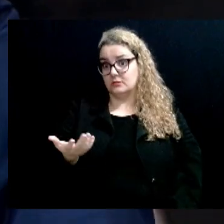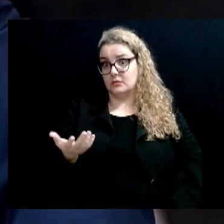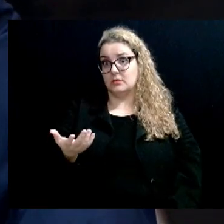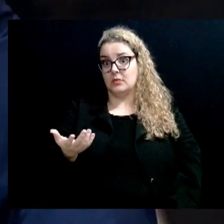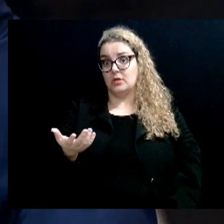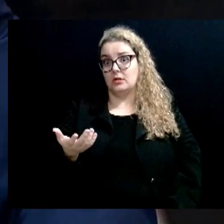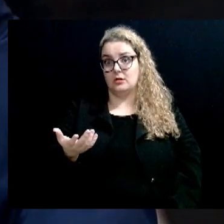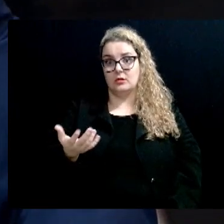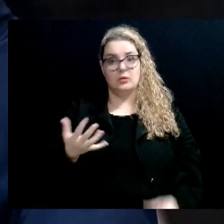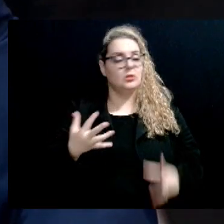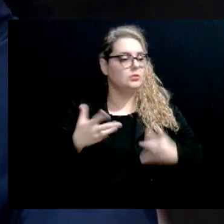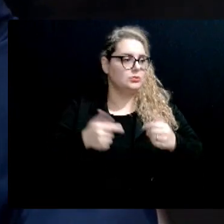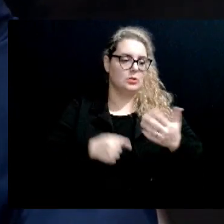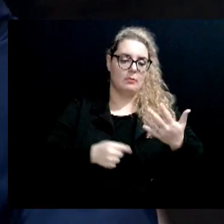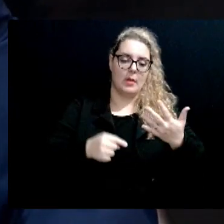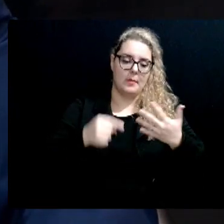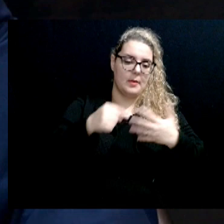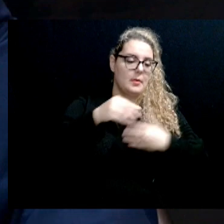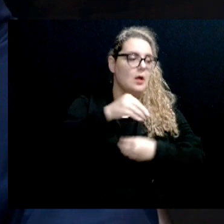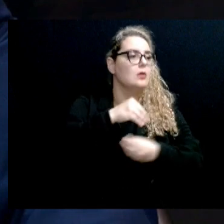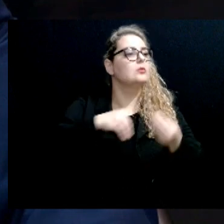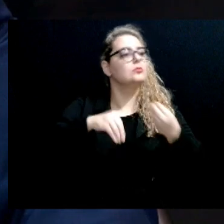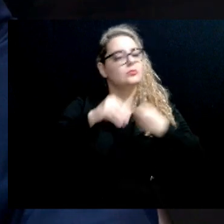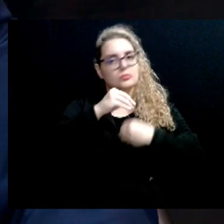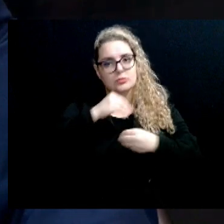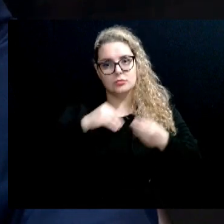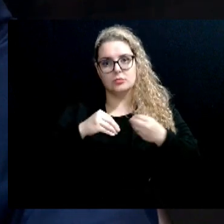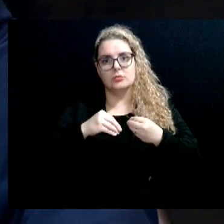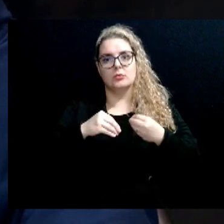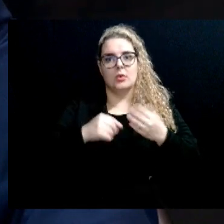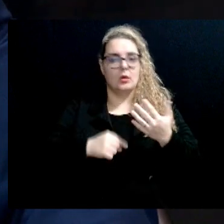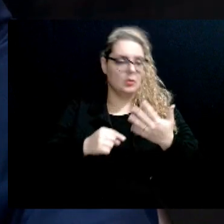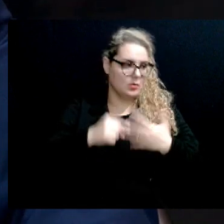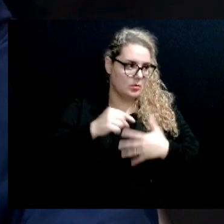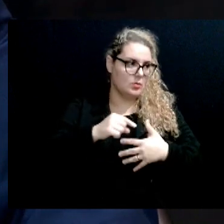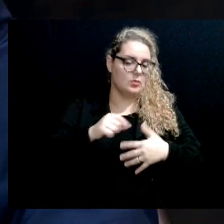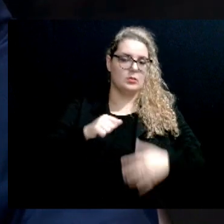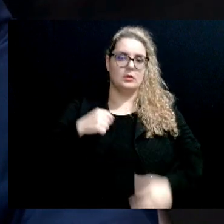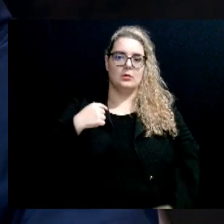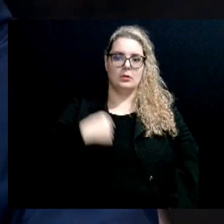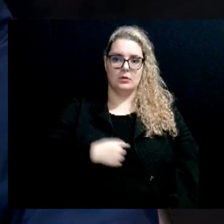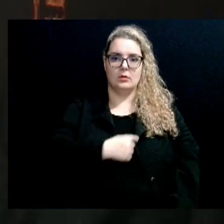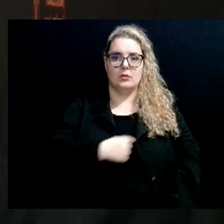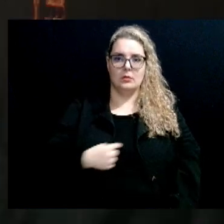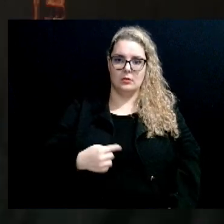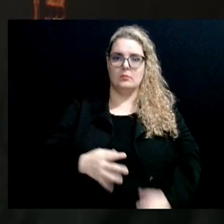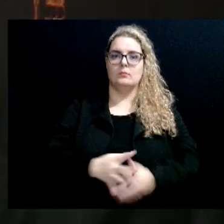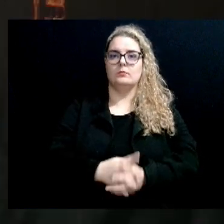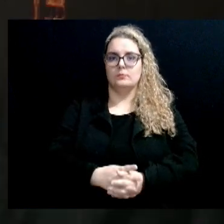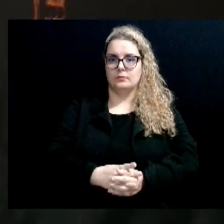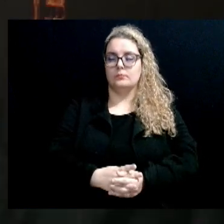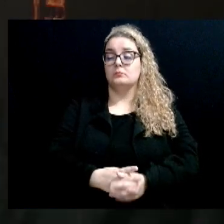isso vai envolvendo esses aspectos da autoanulação. Muito bem, olha só, né?